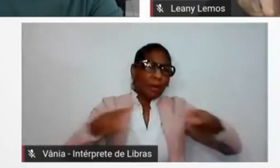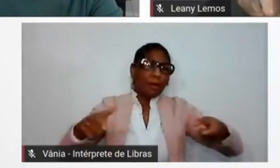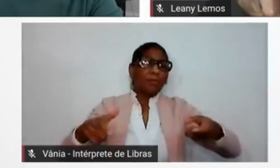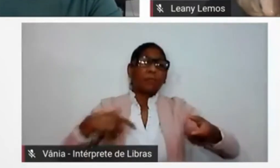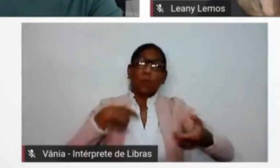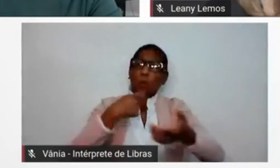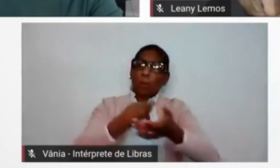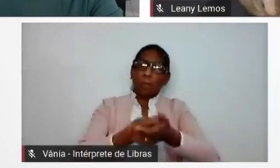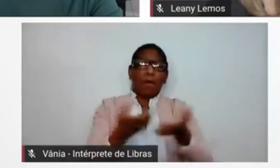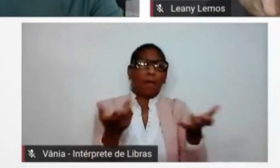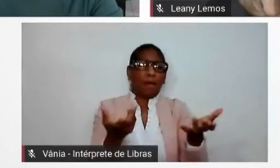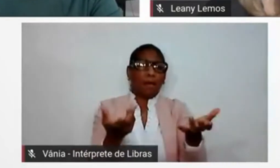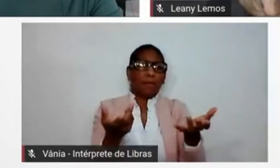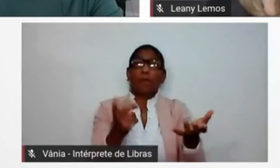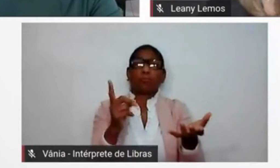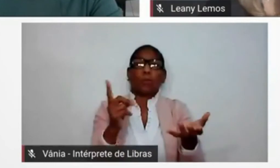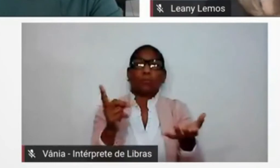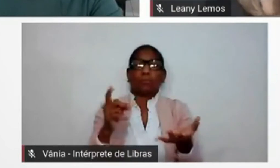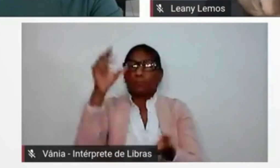aquisição do conhecimento, né?